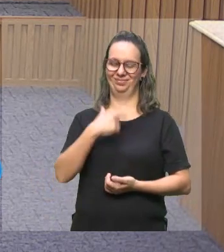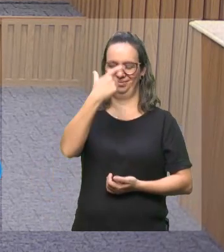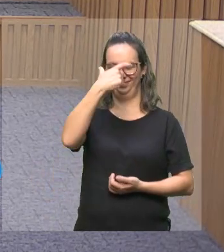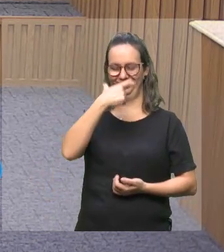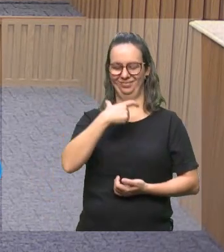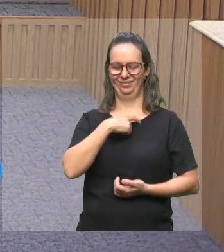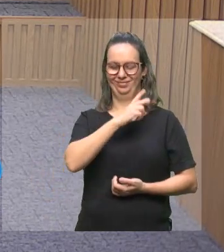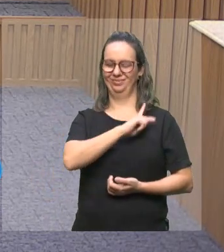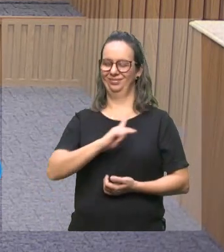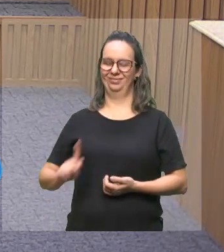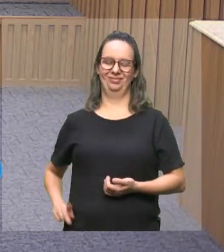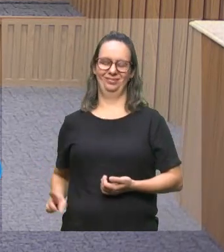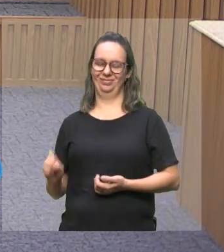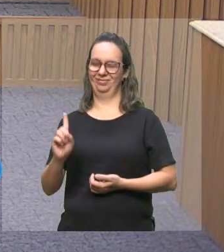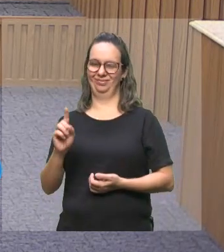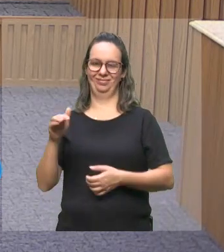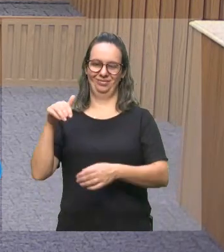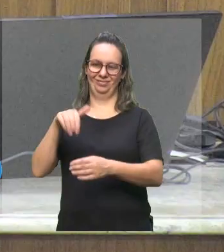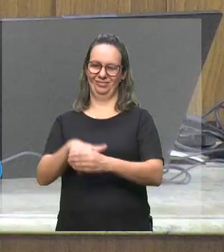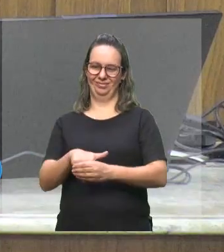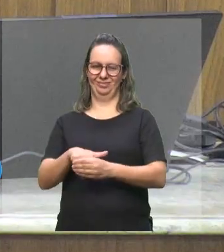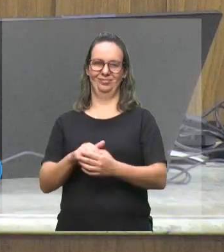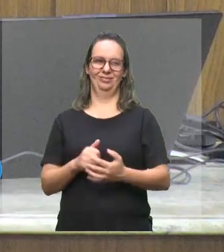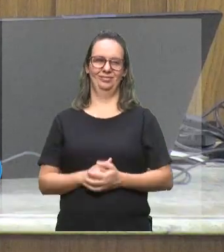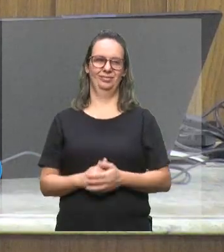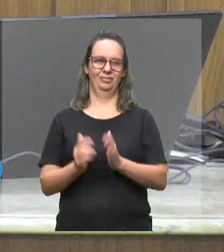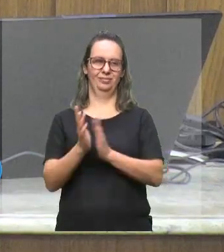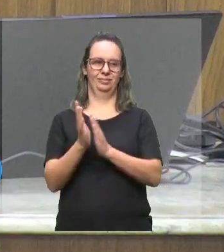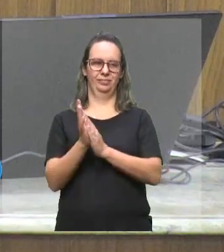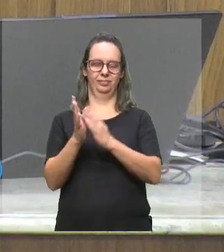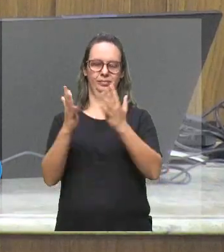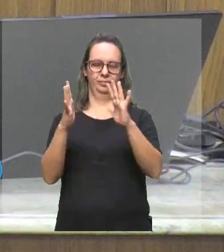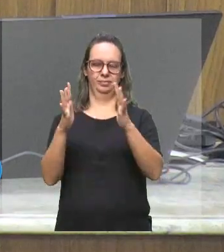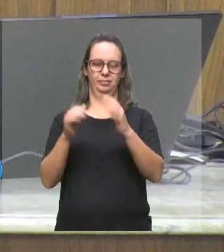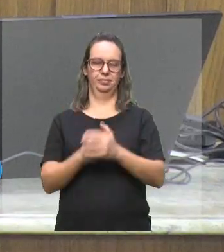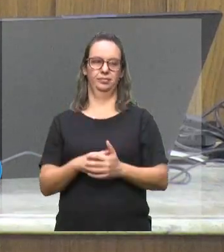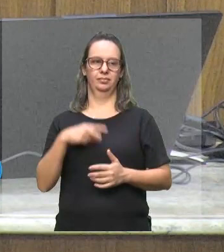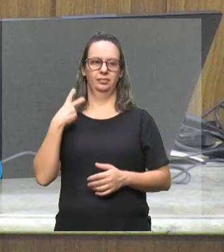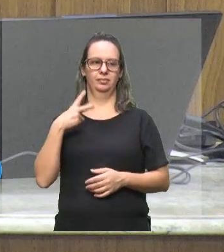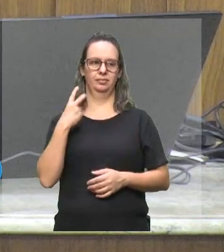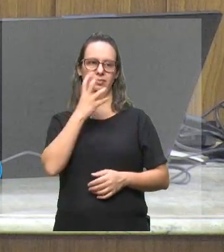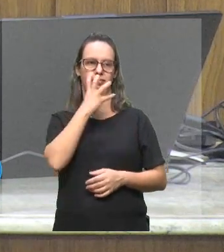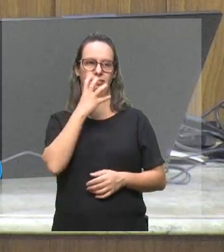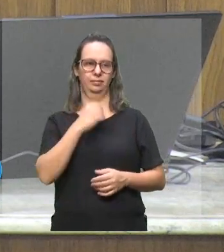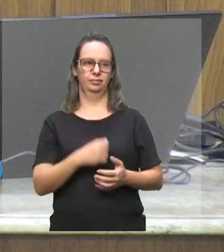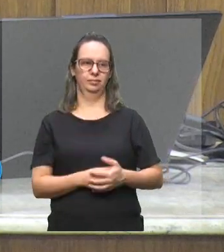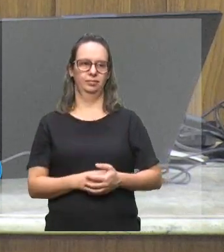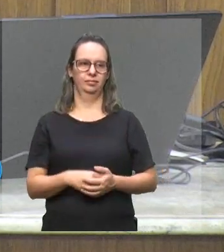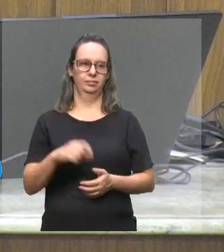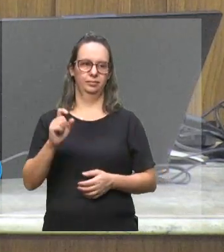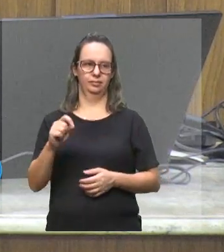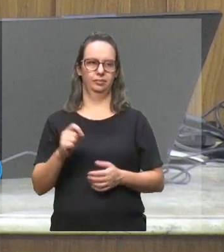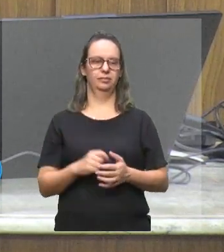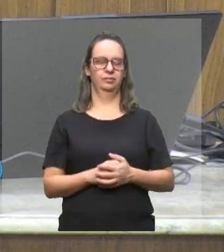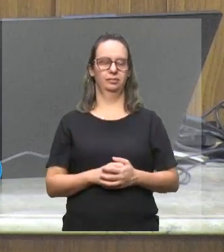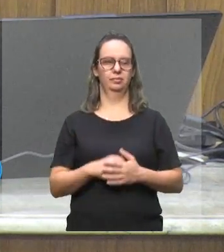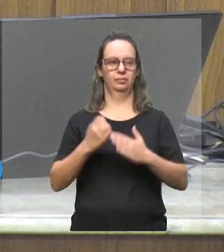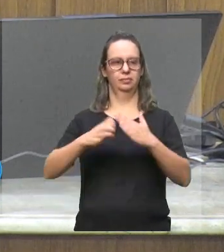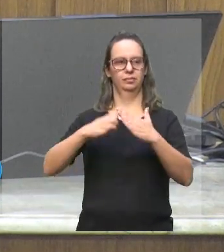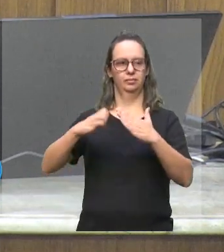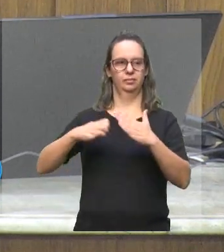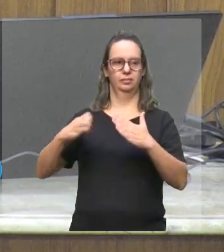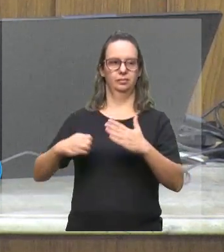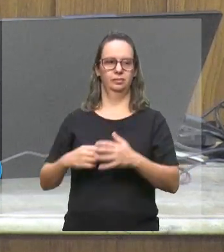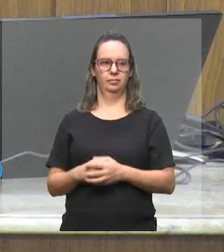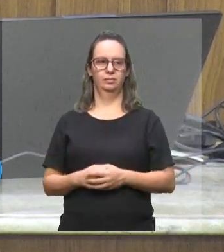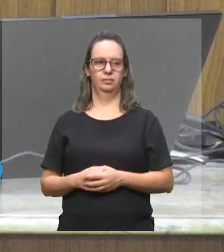não poder votar, por força do regimento, gostaria de parabenizar o vereador Alexandre pela propositura da emenda, principalmente no que tange